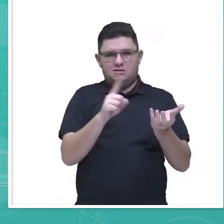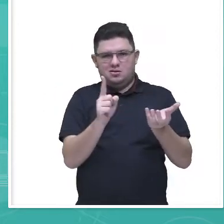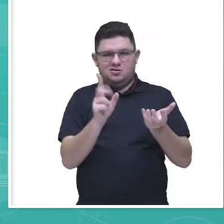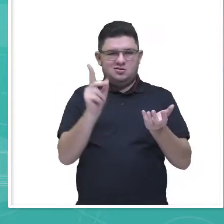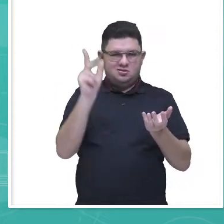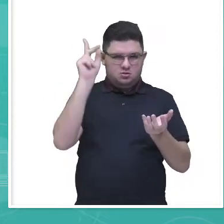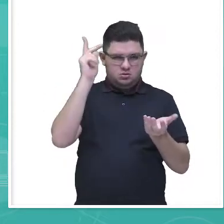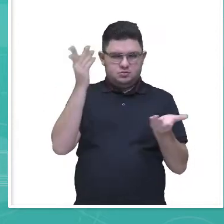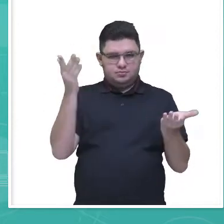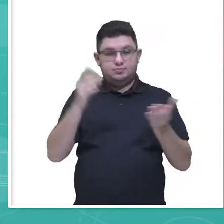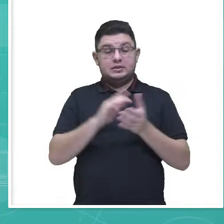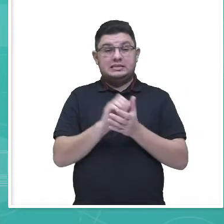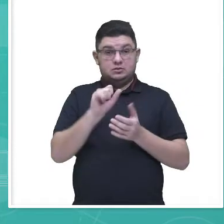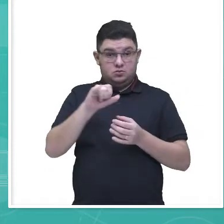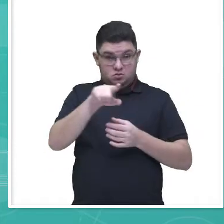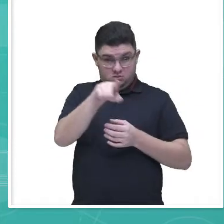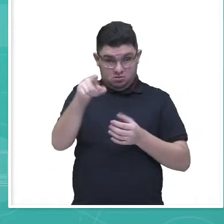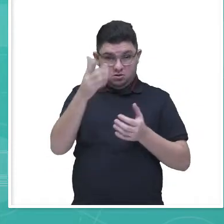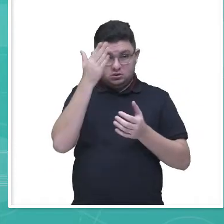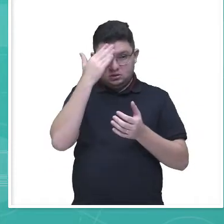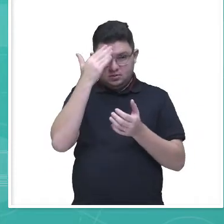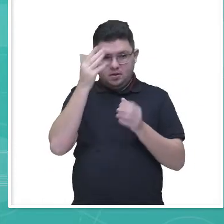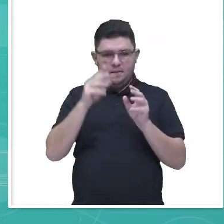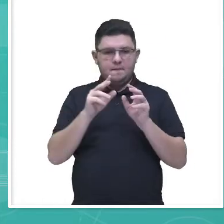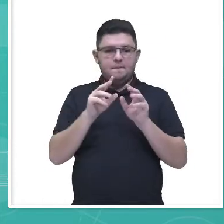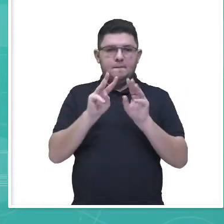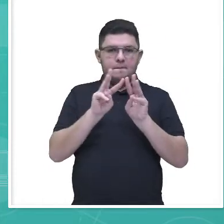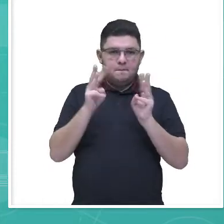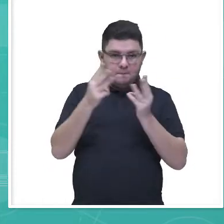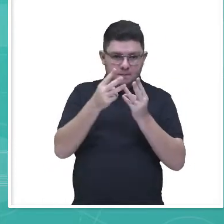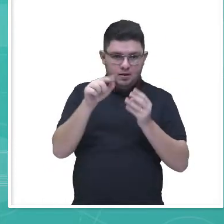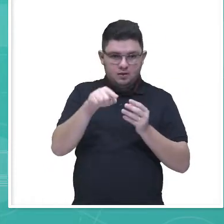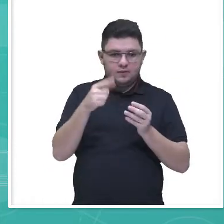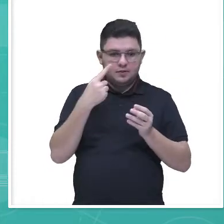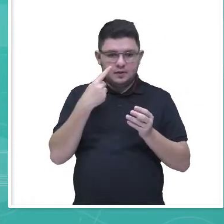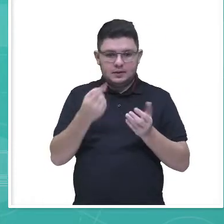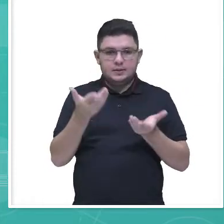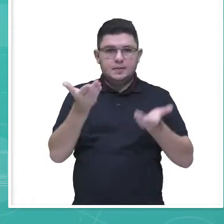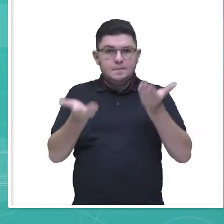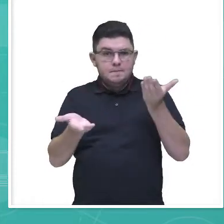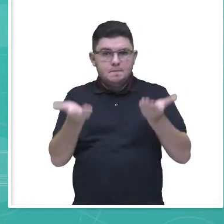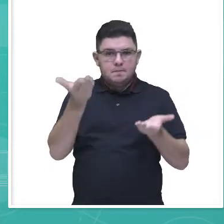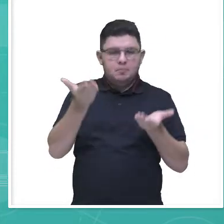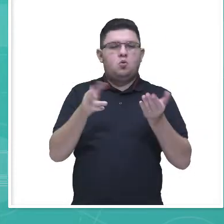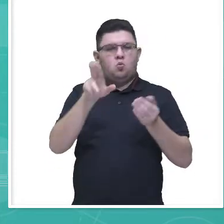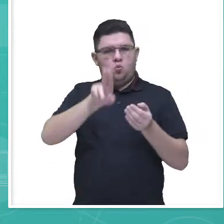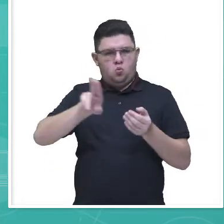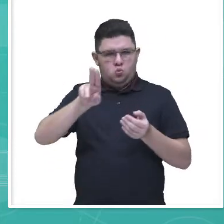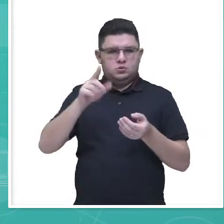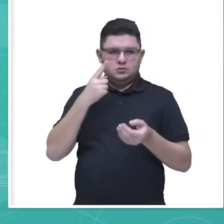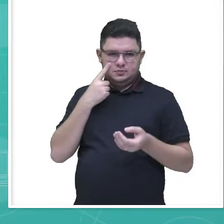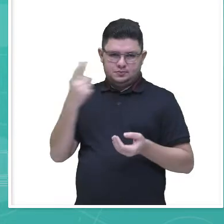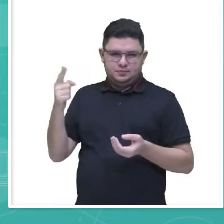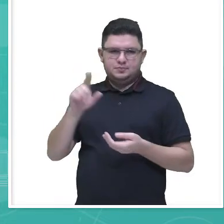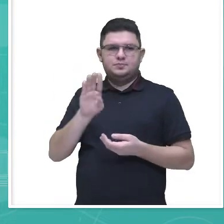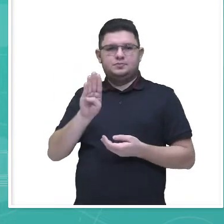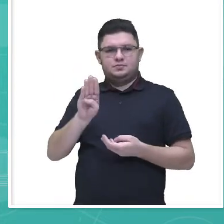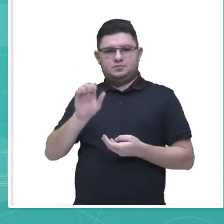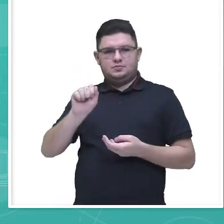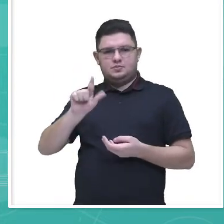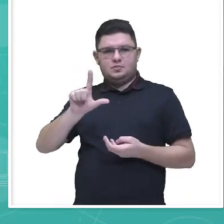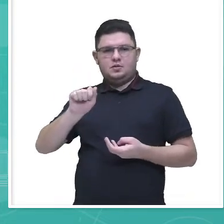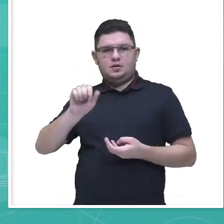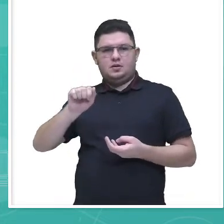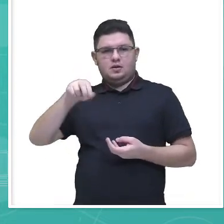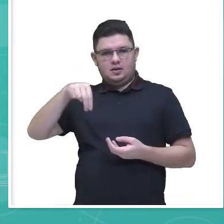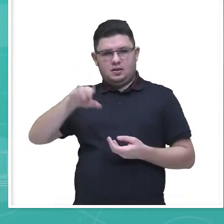né? Você quer saber a quantidade de massa que tem naquele determinado produto, você vai utilizar uma balança. Por exemplo, você chega lá no açougue, quero